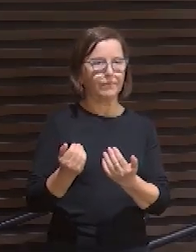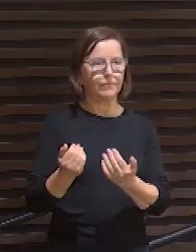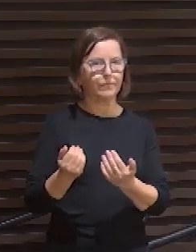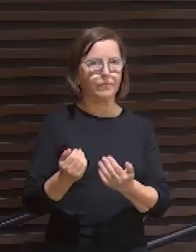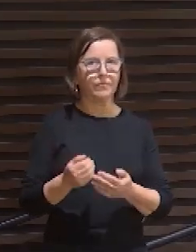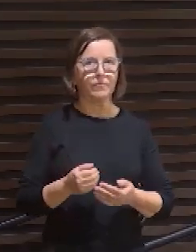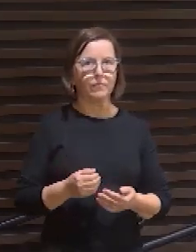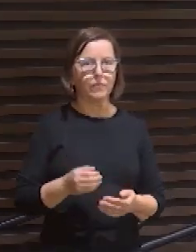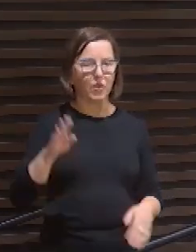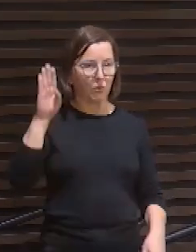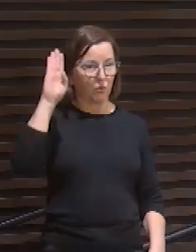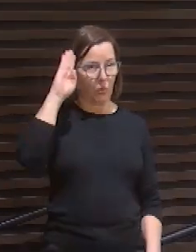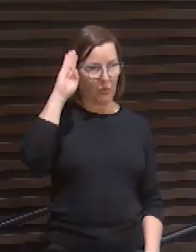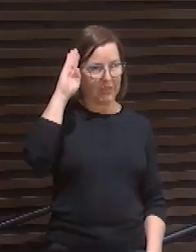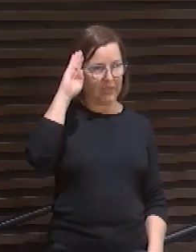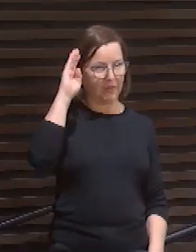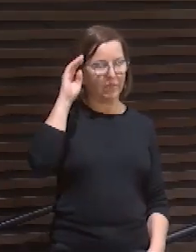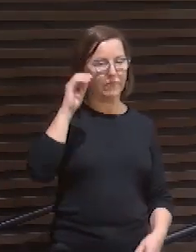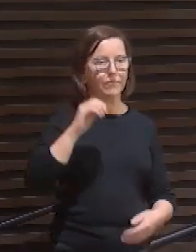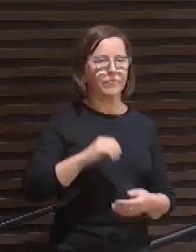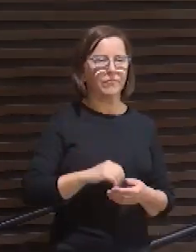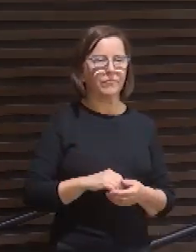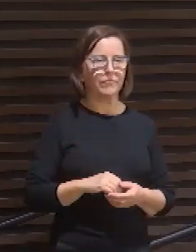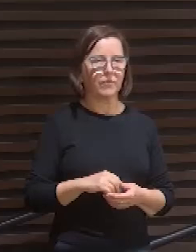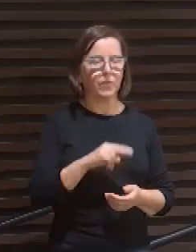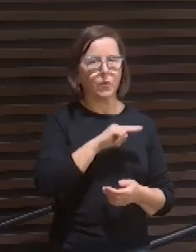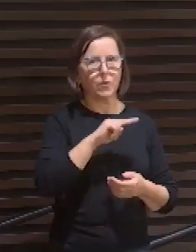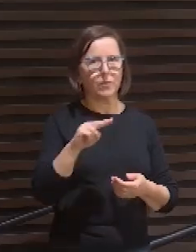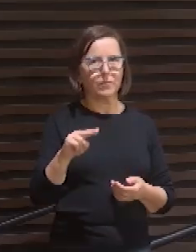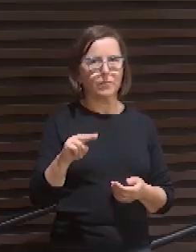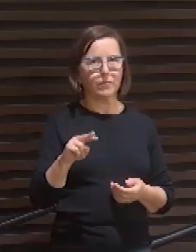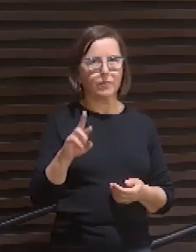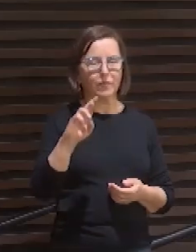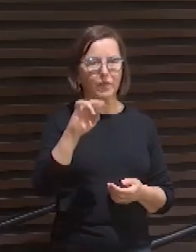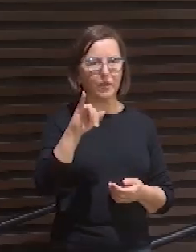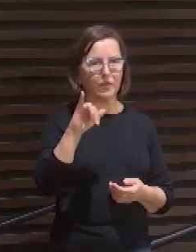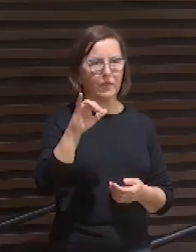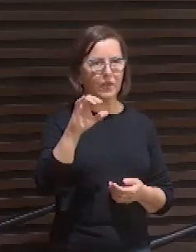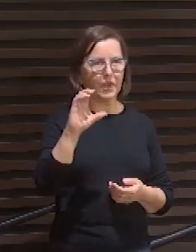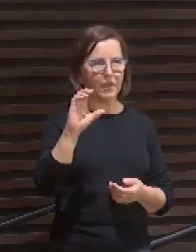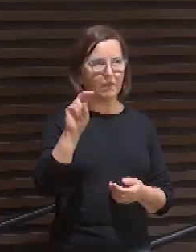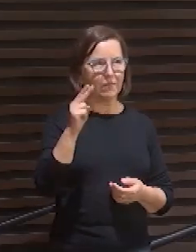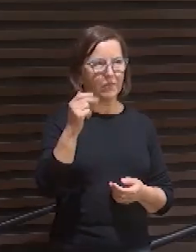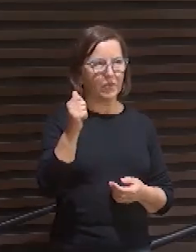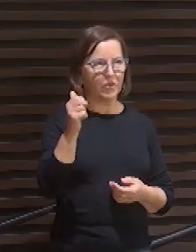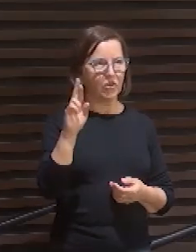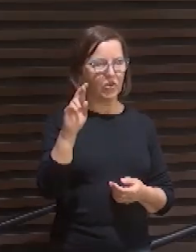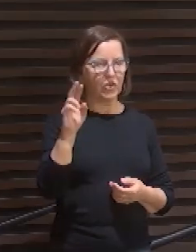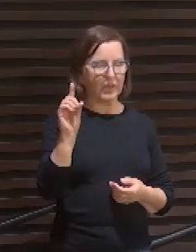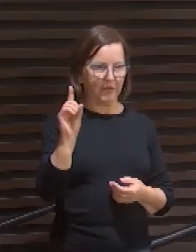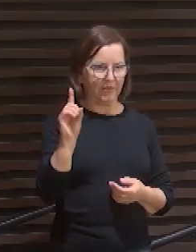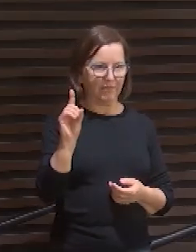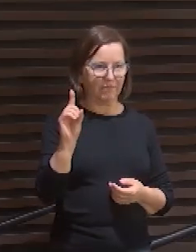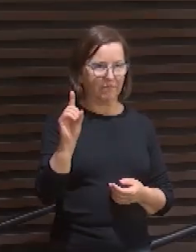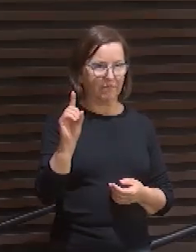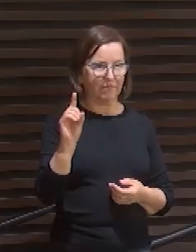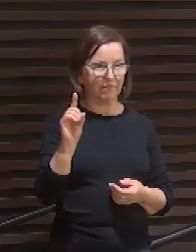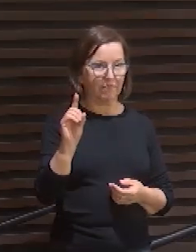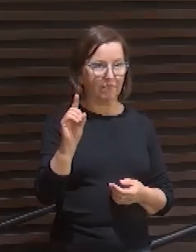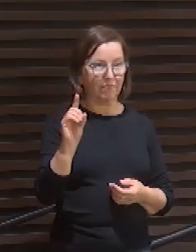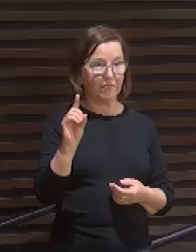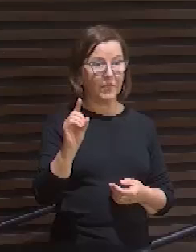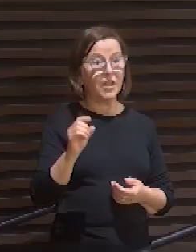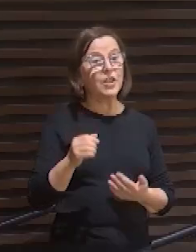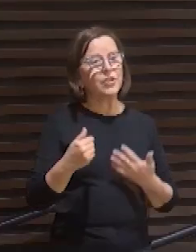Um jovem soldado de nome Richard Pratt se ofereceu para ir